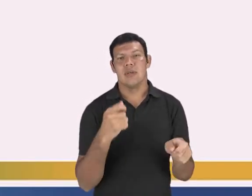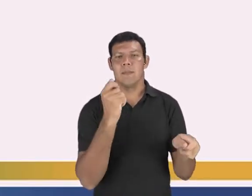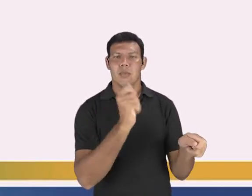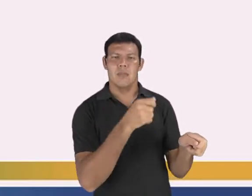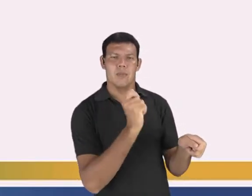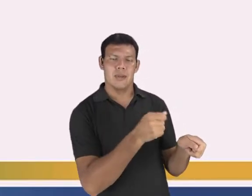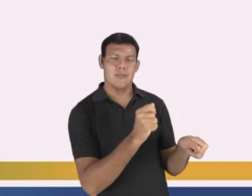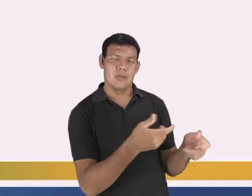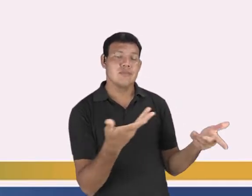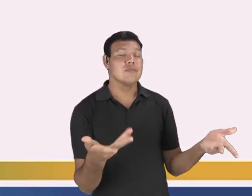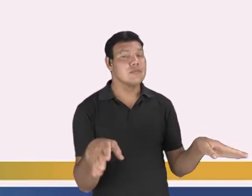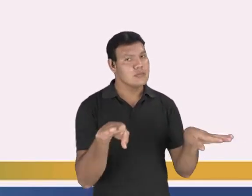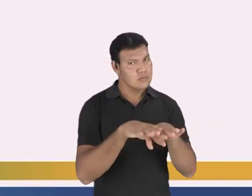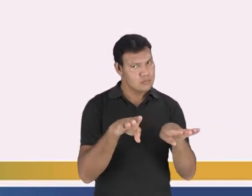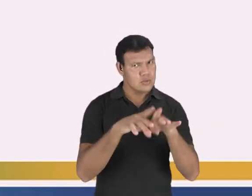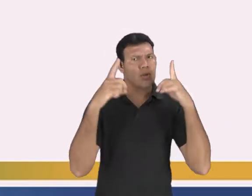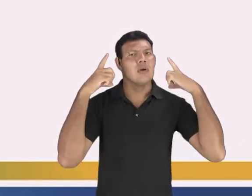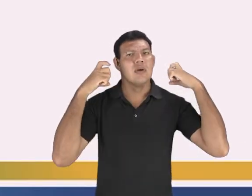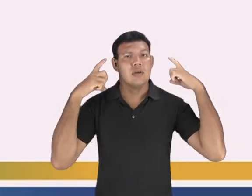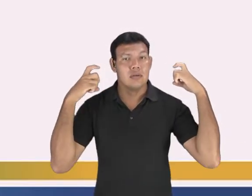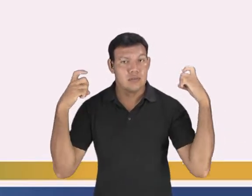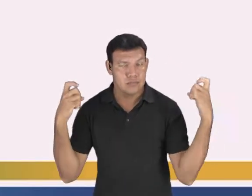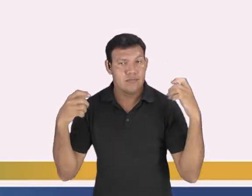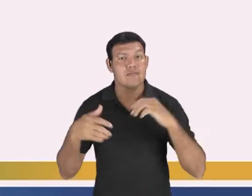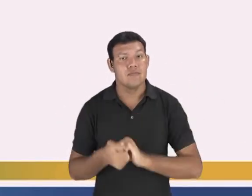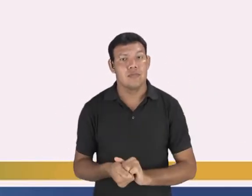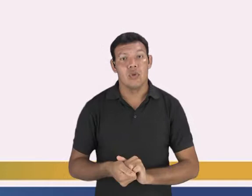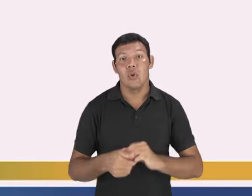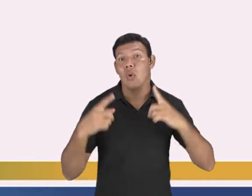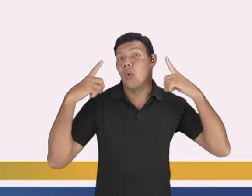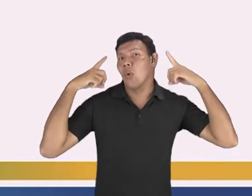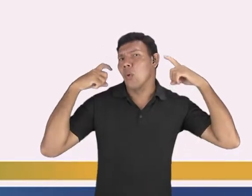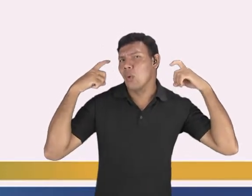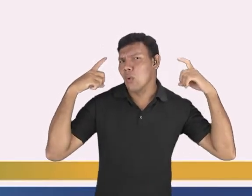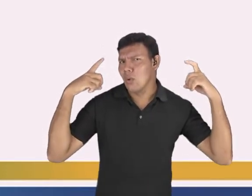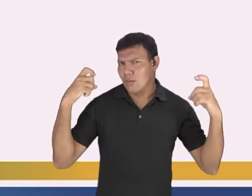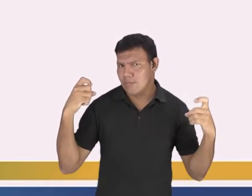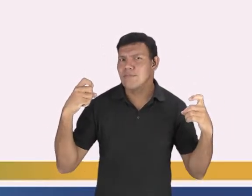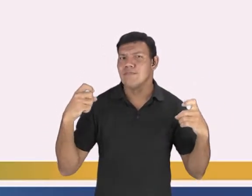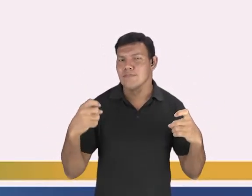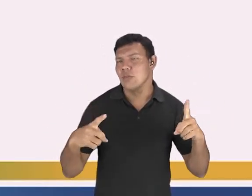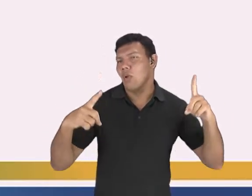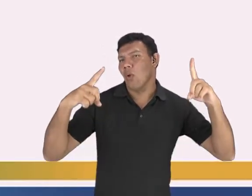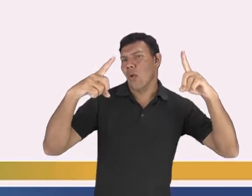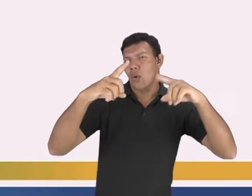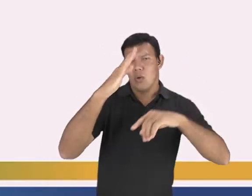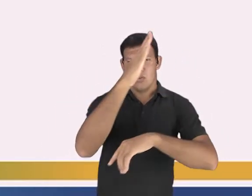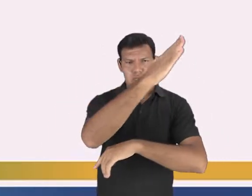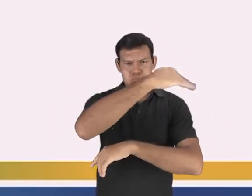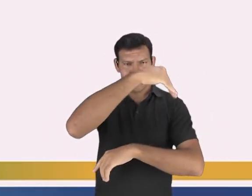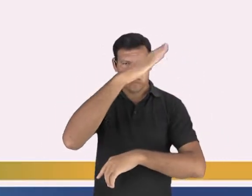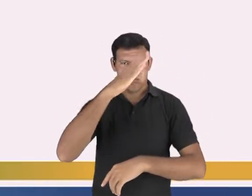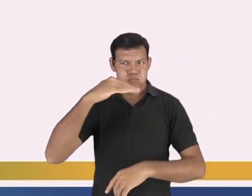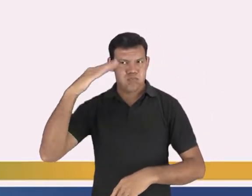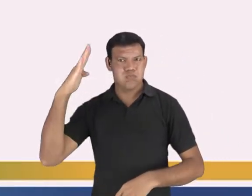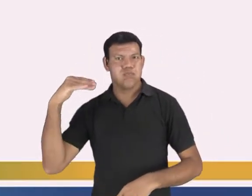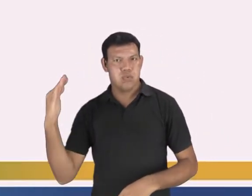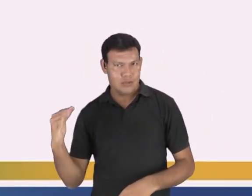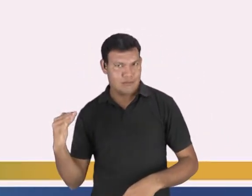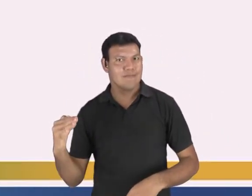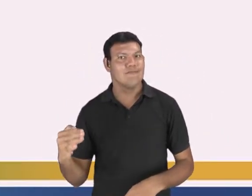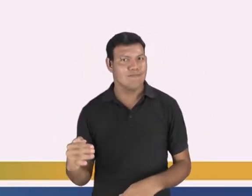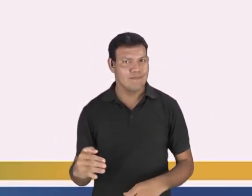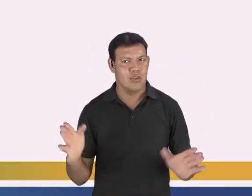panela, também é som. Gente, o som é produzido por uma onda sonora quando dois